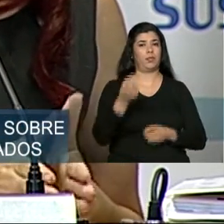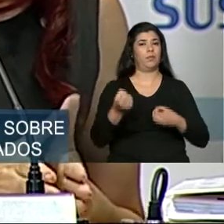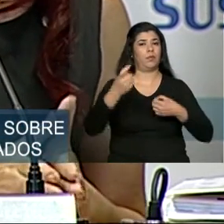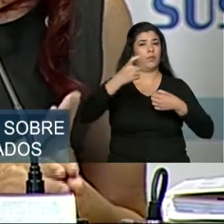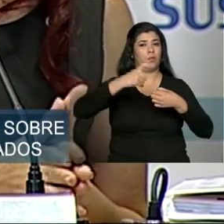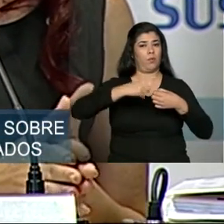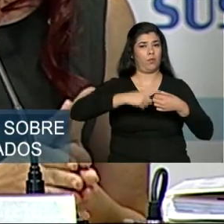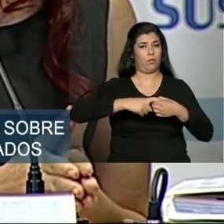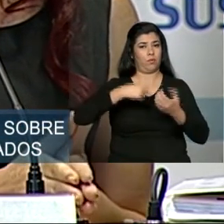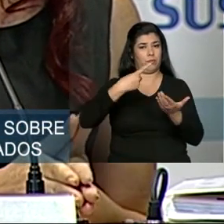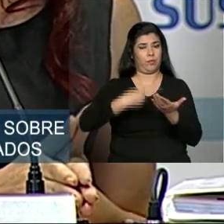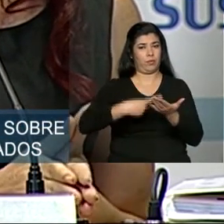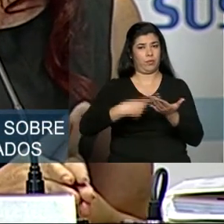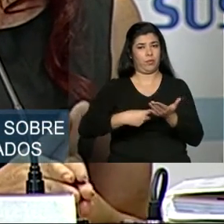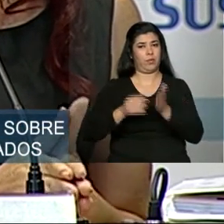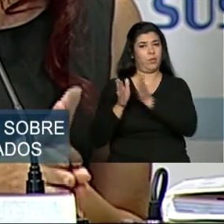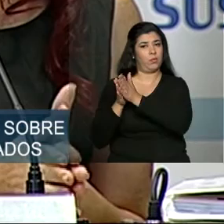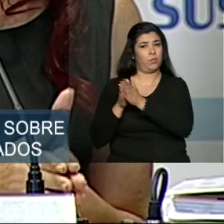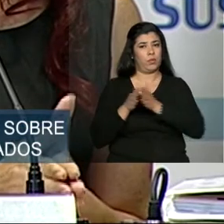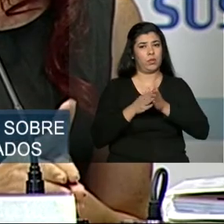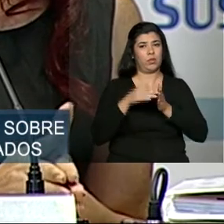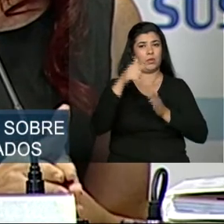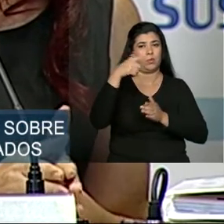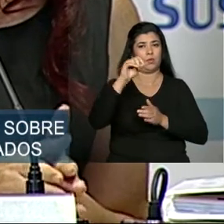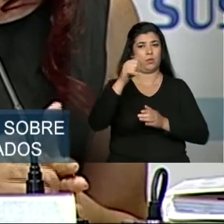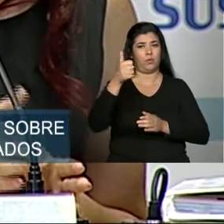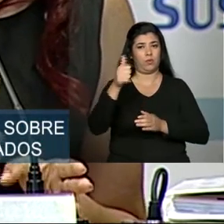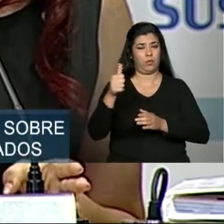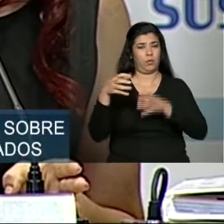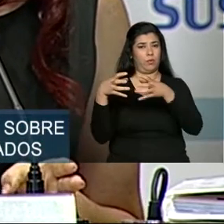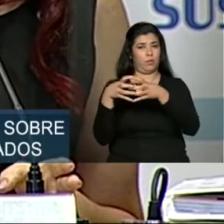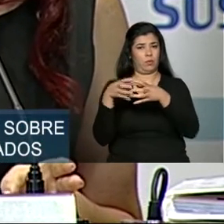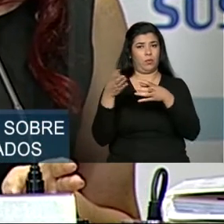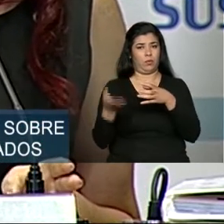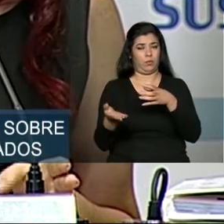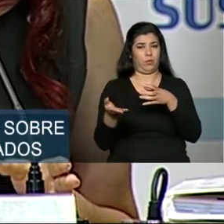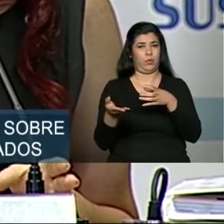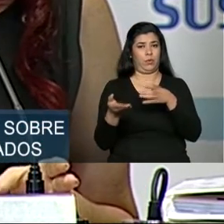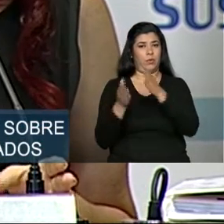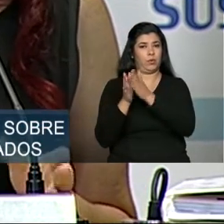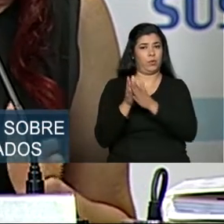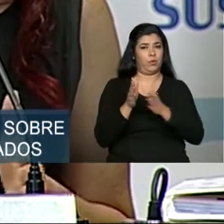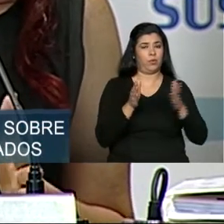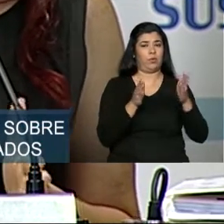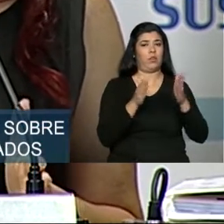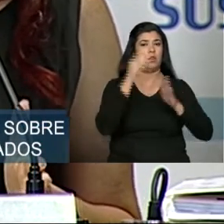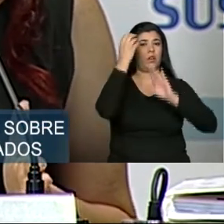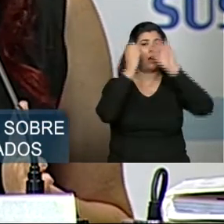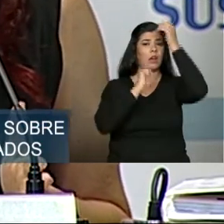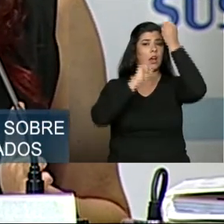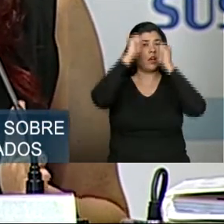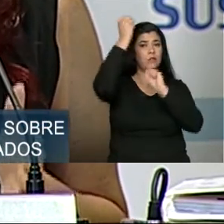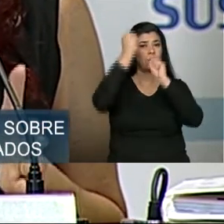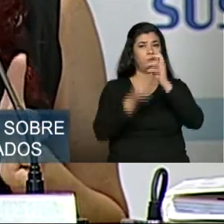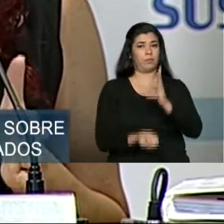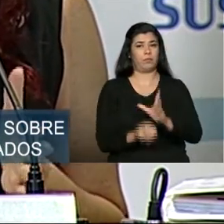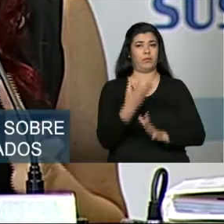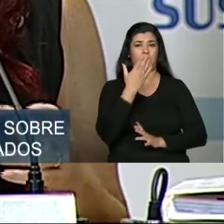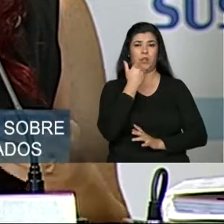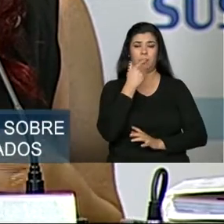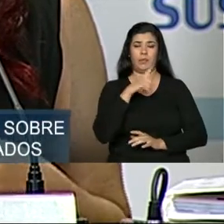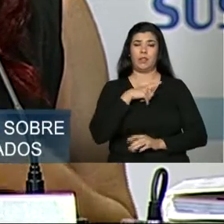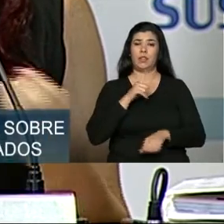pactuação é feita em 2011 para aquelas categorias e as indústrias têm um tempo para